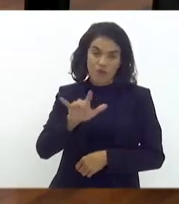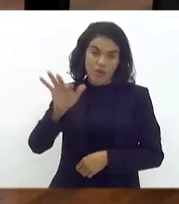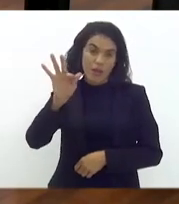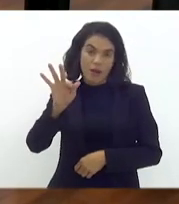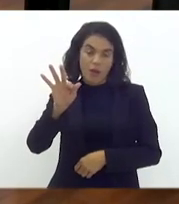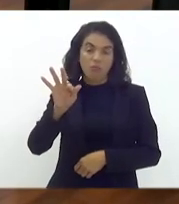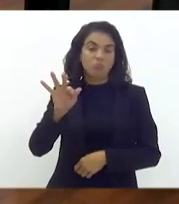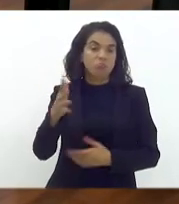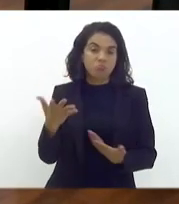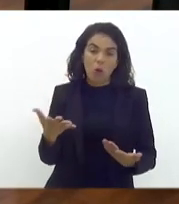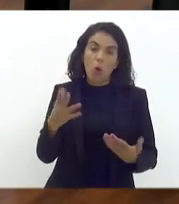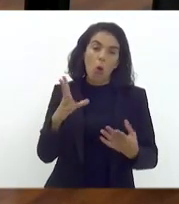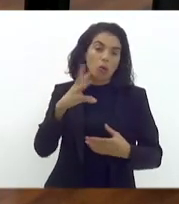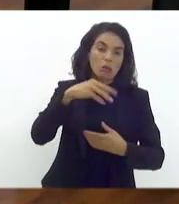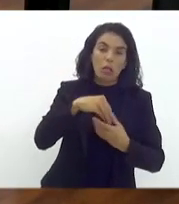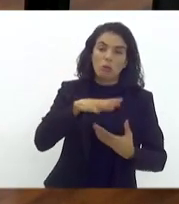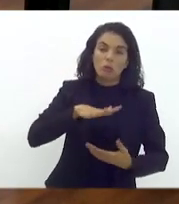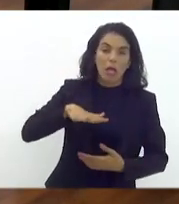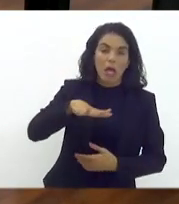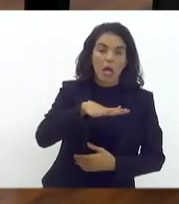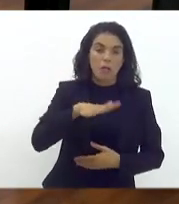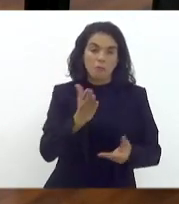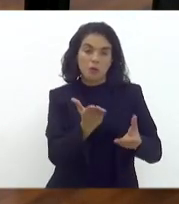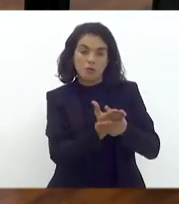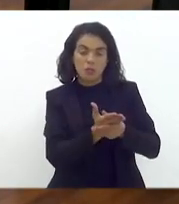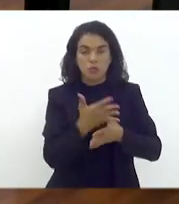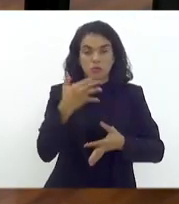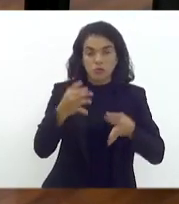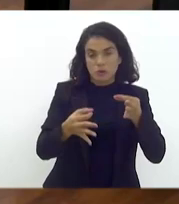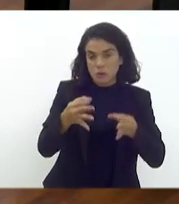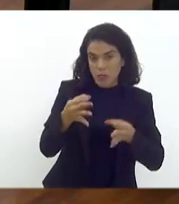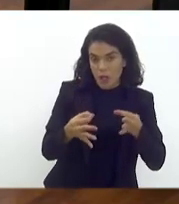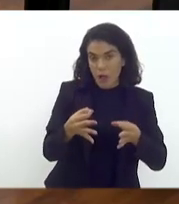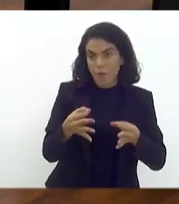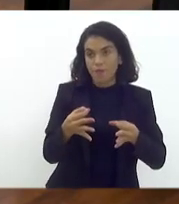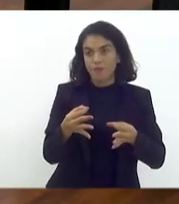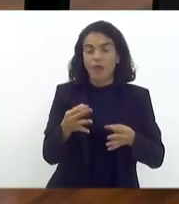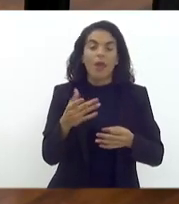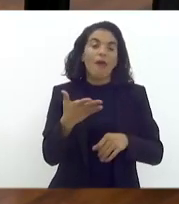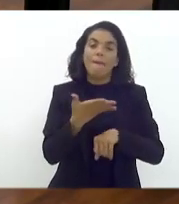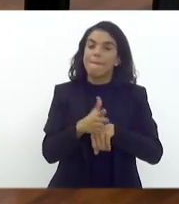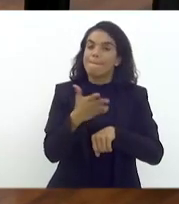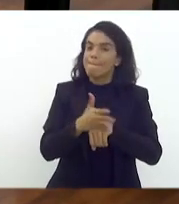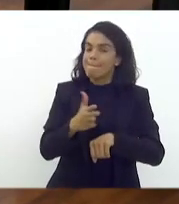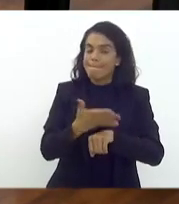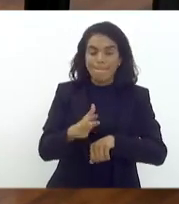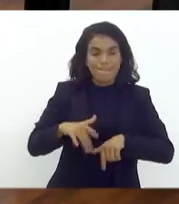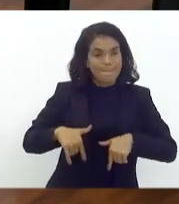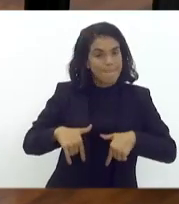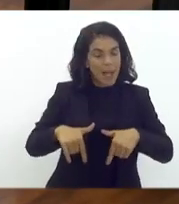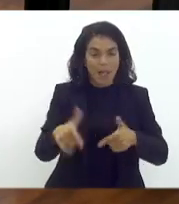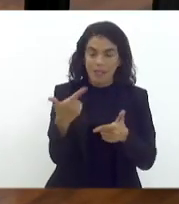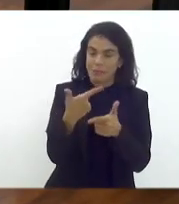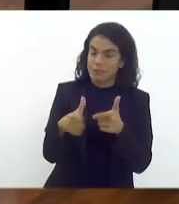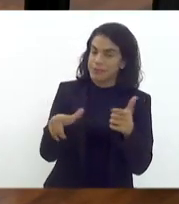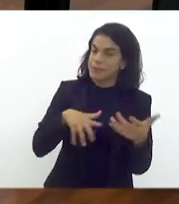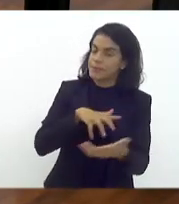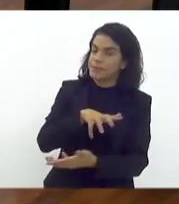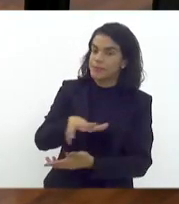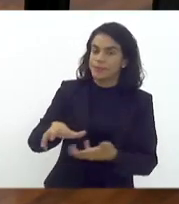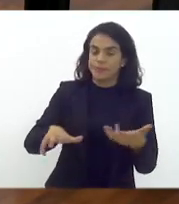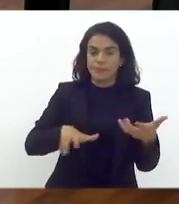esfera judicial né já em processo né enfim são práticas altamente problemáticas